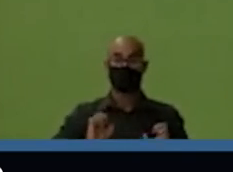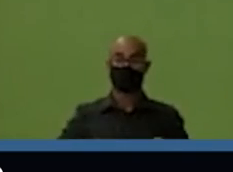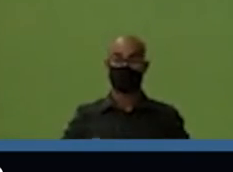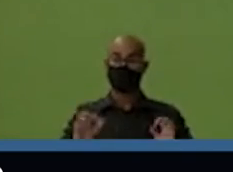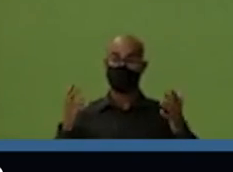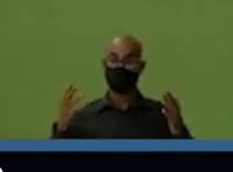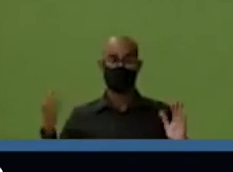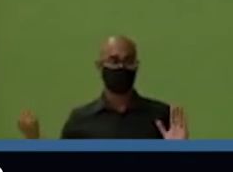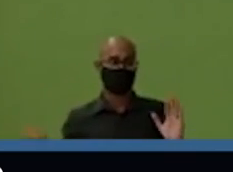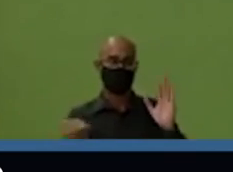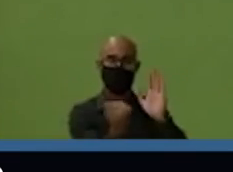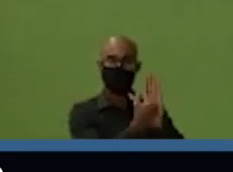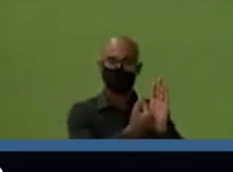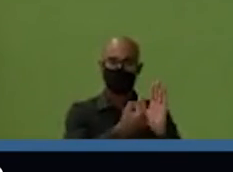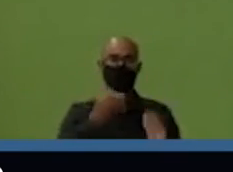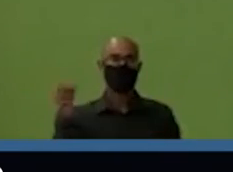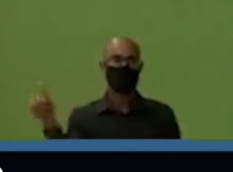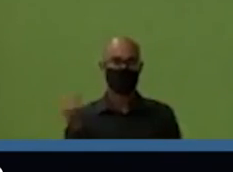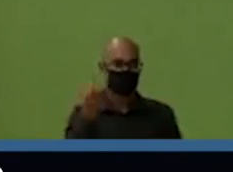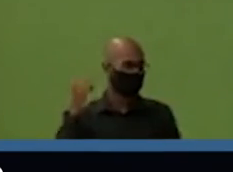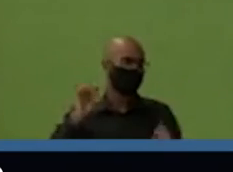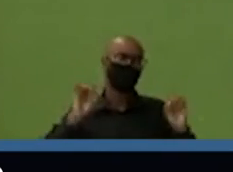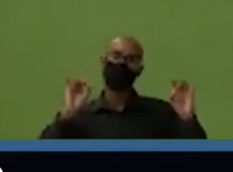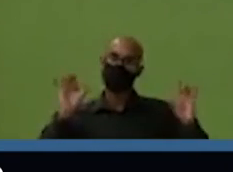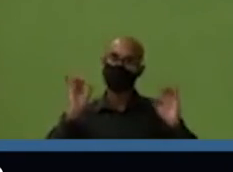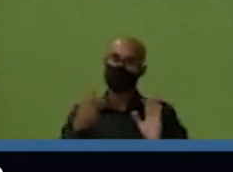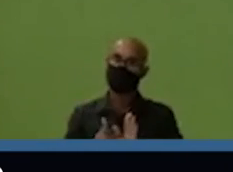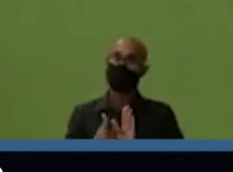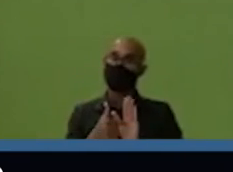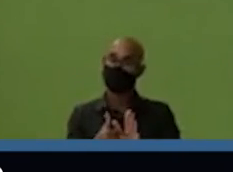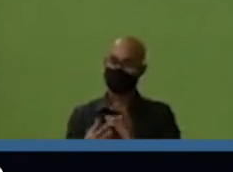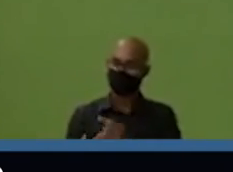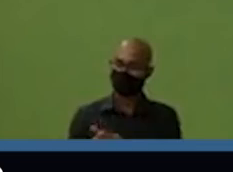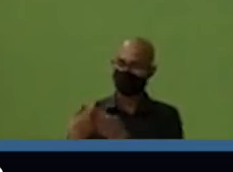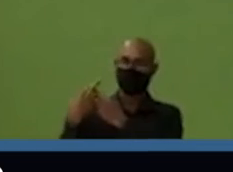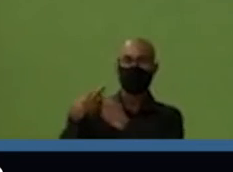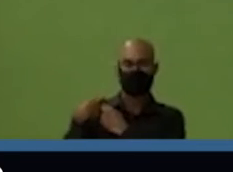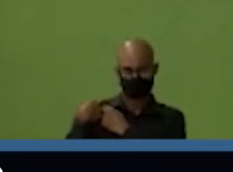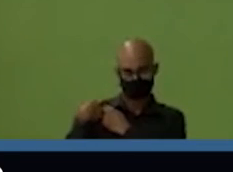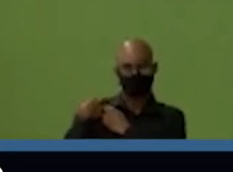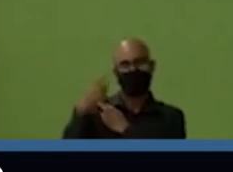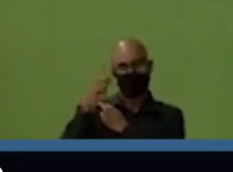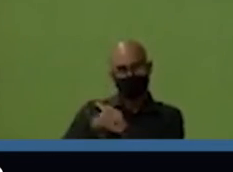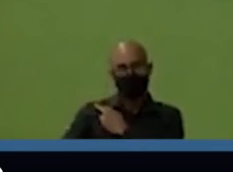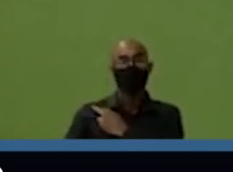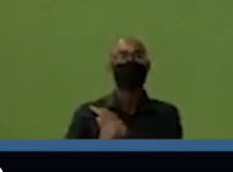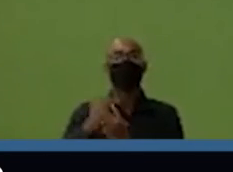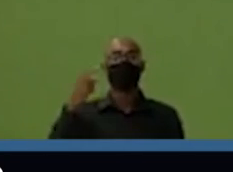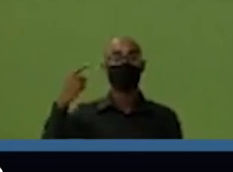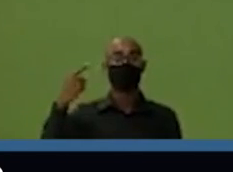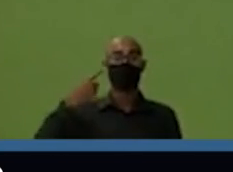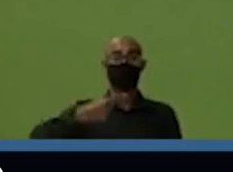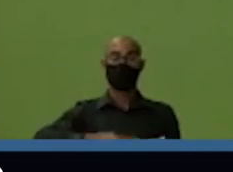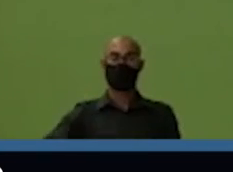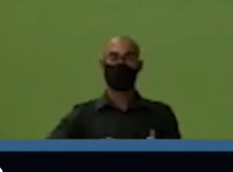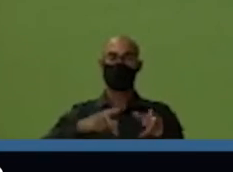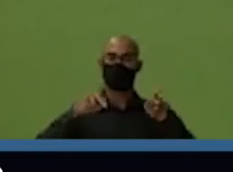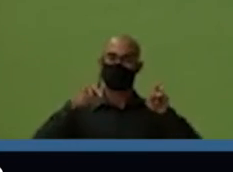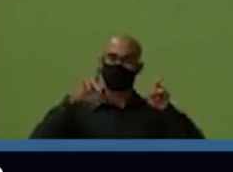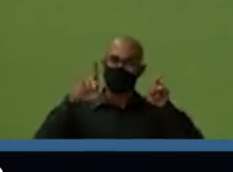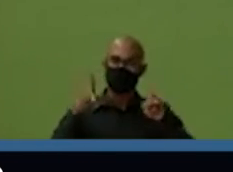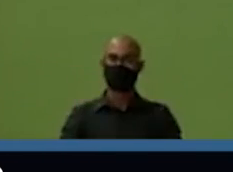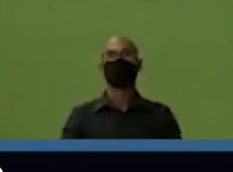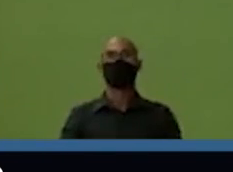evento tão significativo e tão importante, que mostra também responsabilidade social e compromisso com o nosso povo,